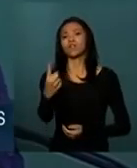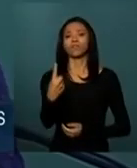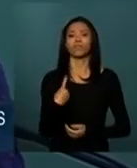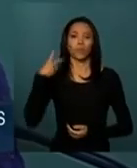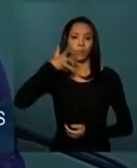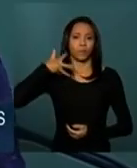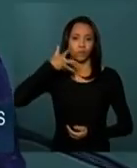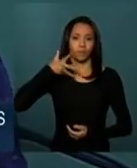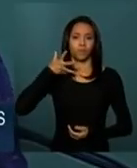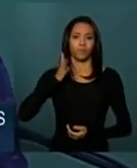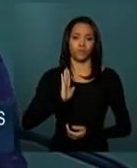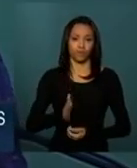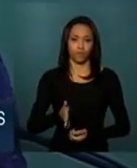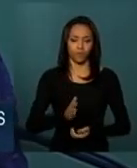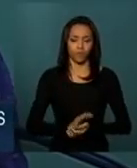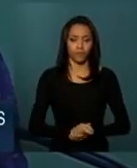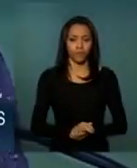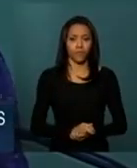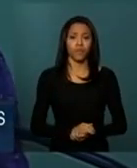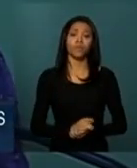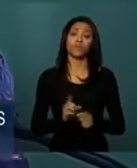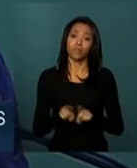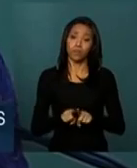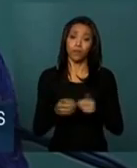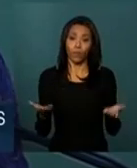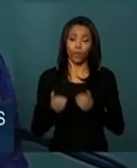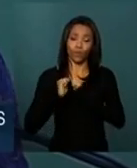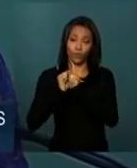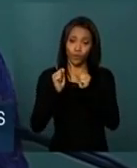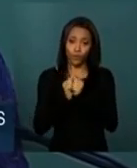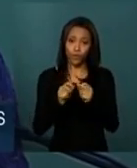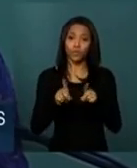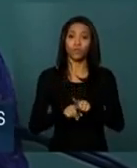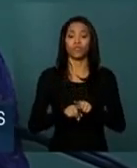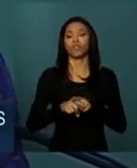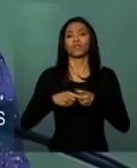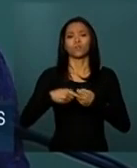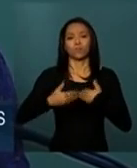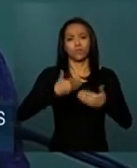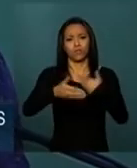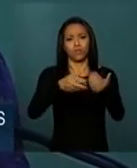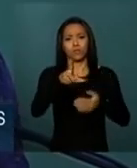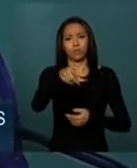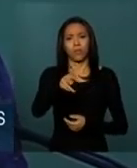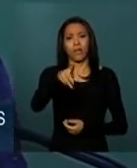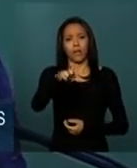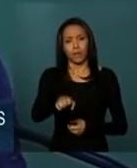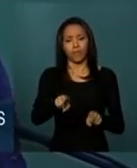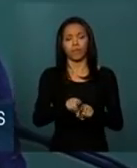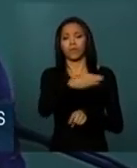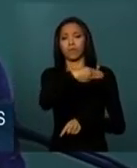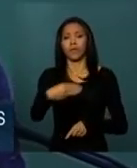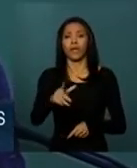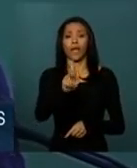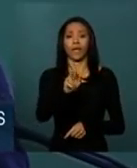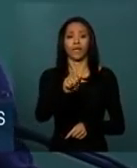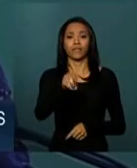aqui e que me acompanham hoje. Ministro do Desenvolvimento, Pepe Vargas, das cidades Aguinaldo